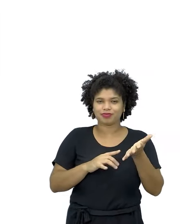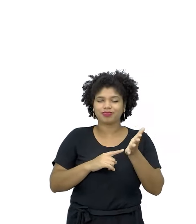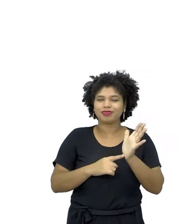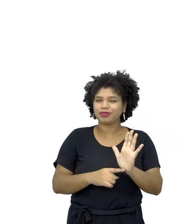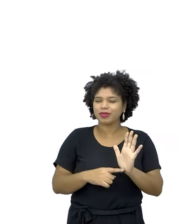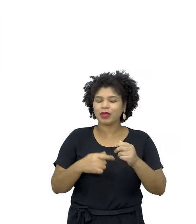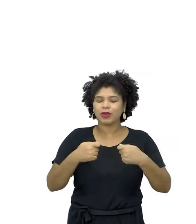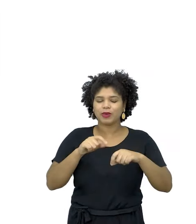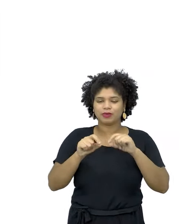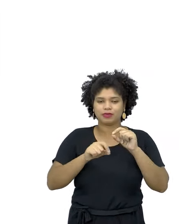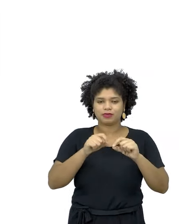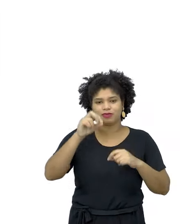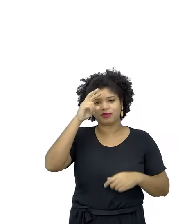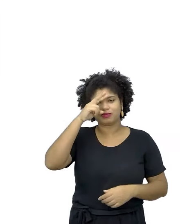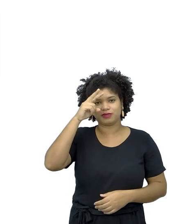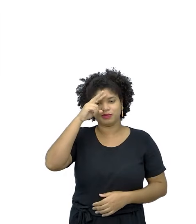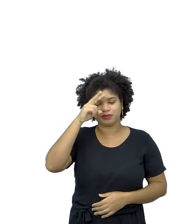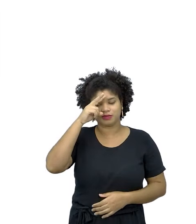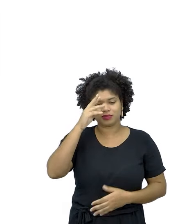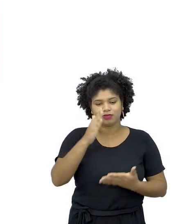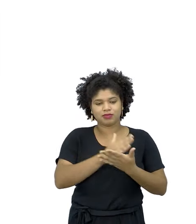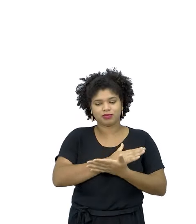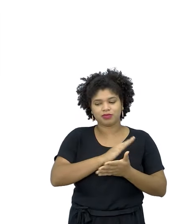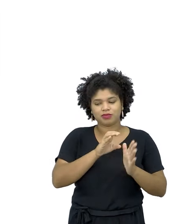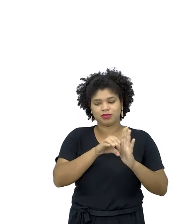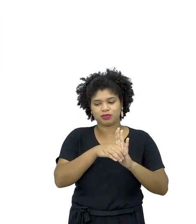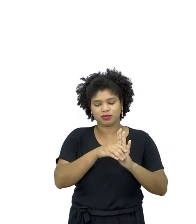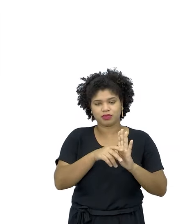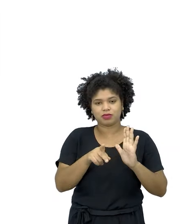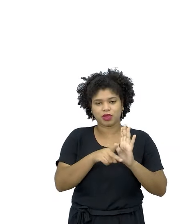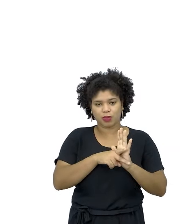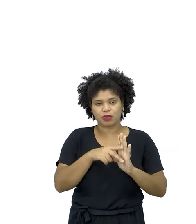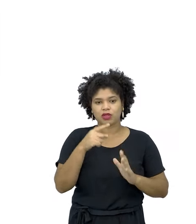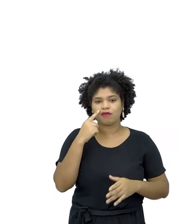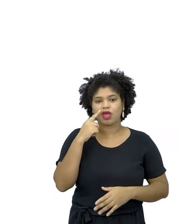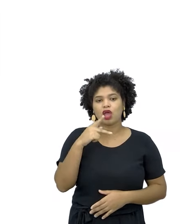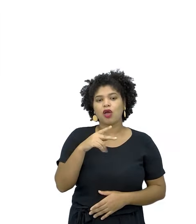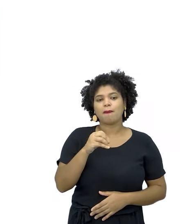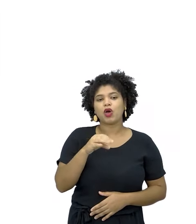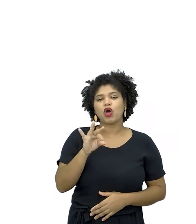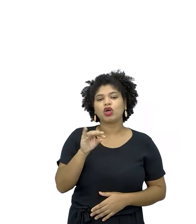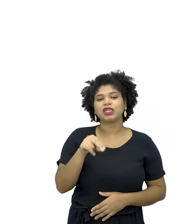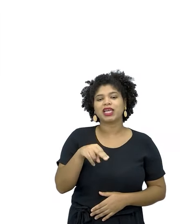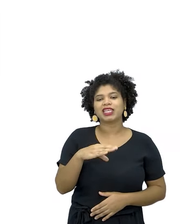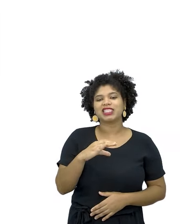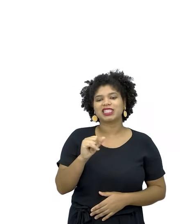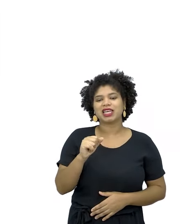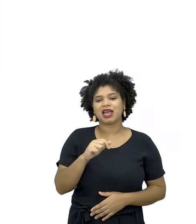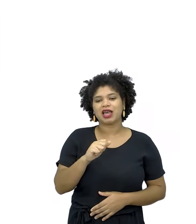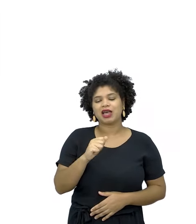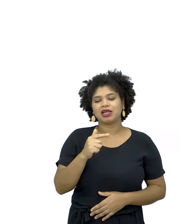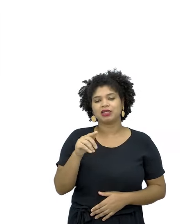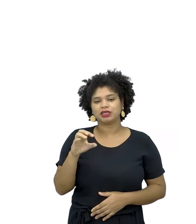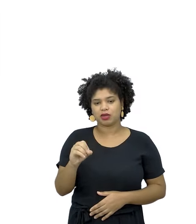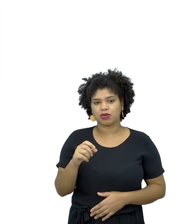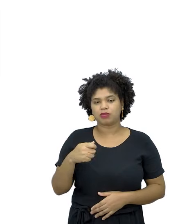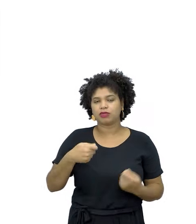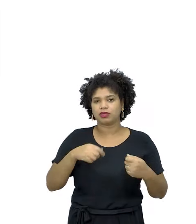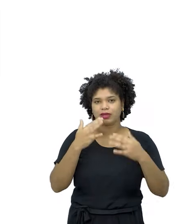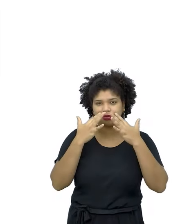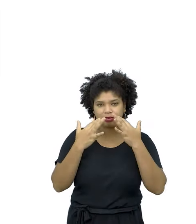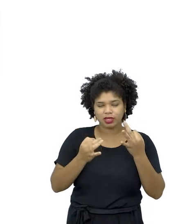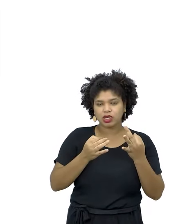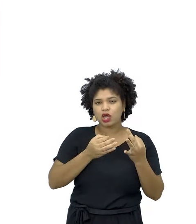será necessário relembrar alguns conceitos sobre potenciação. Você deve ficar atento aos comentários e